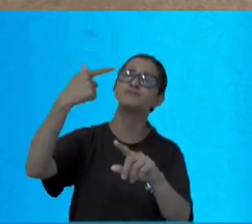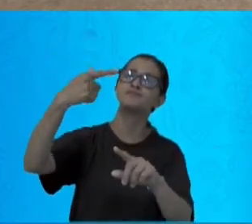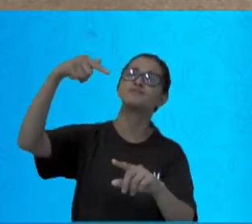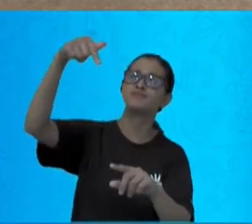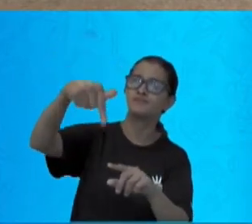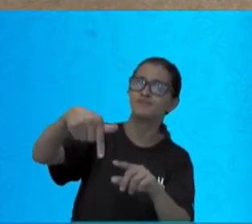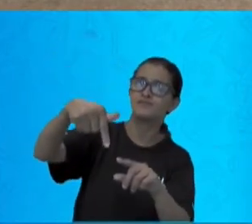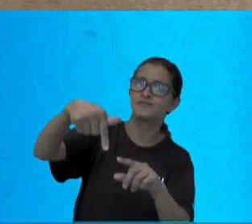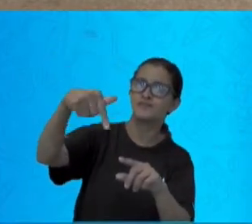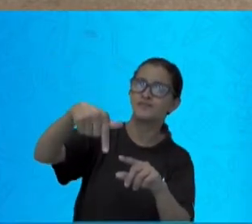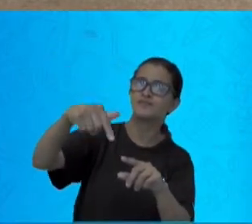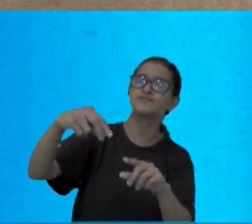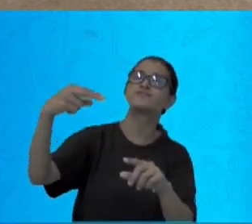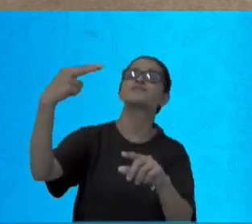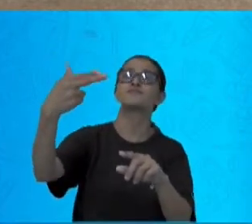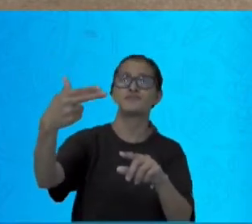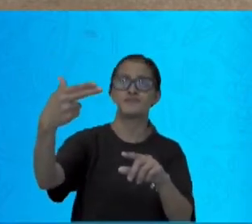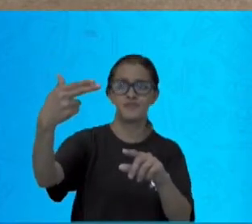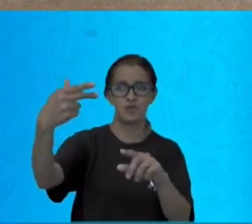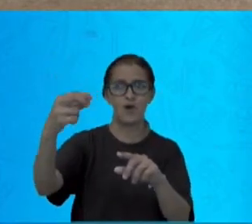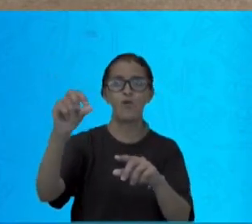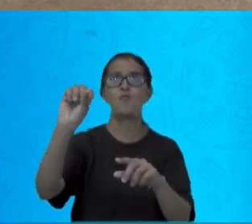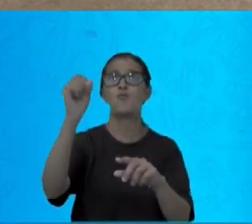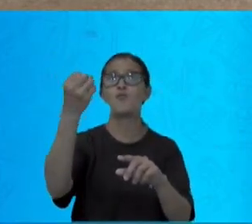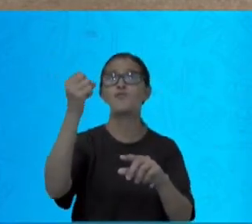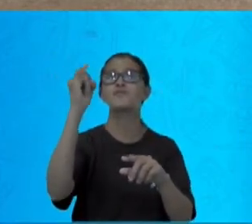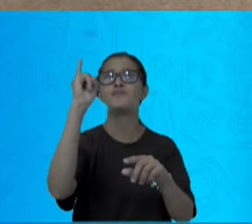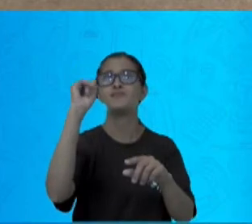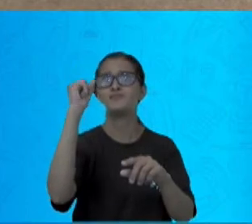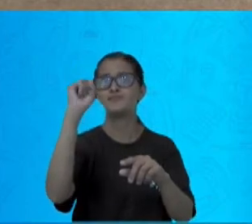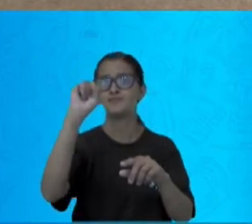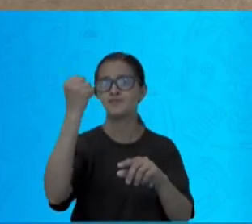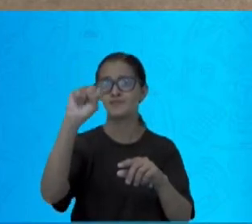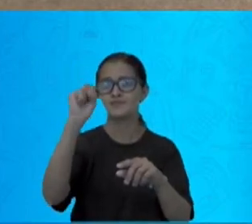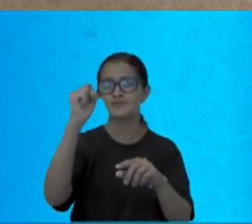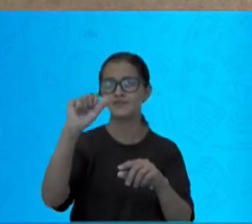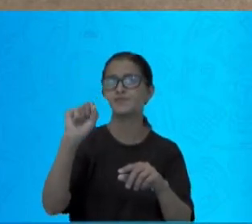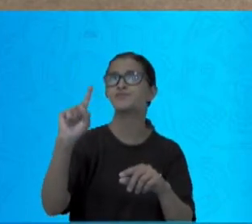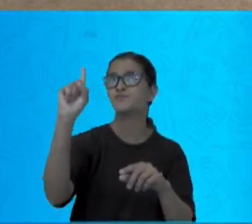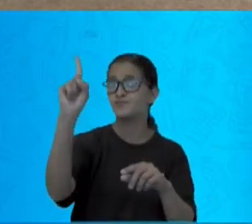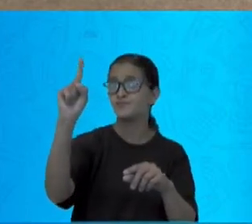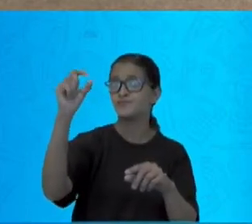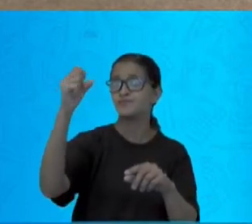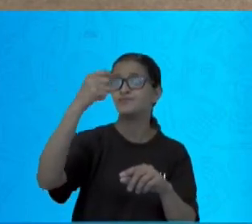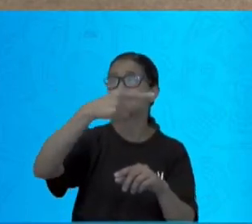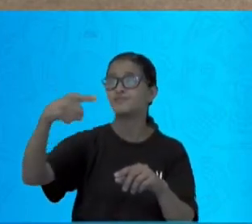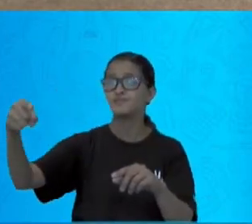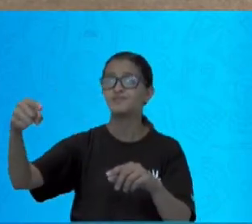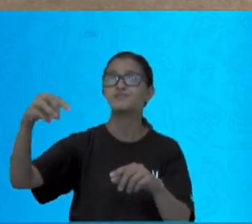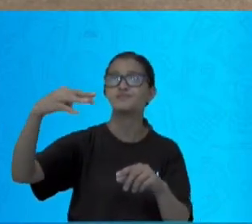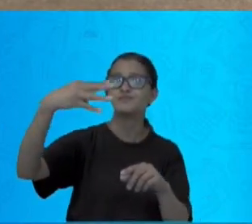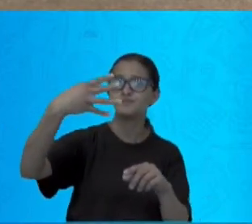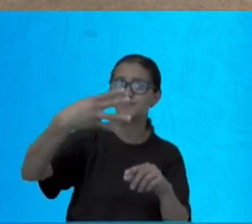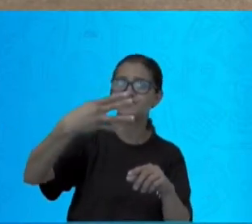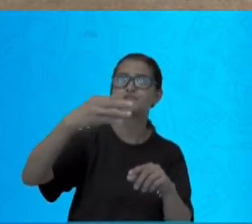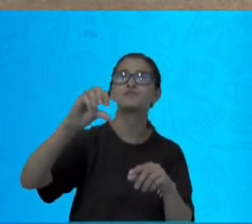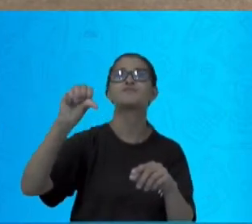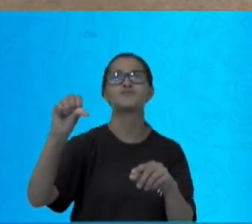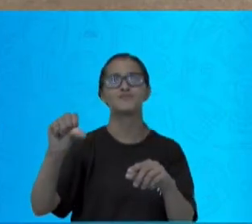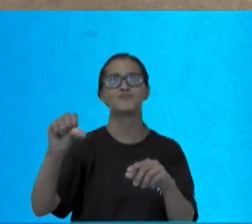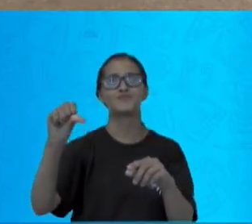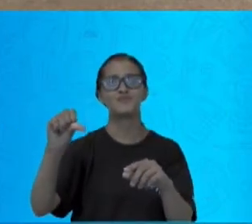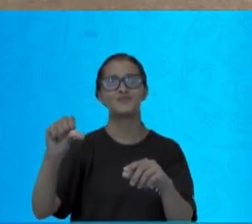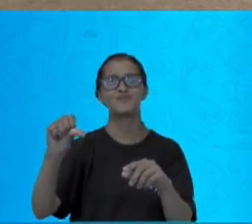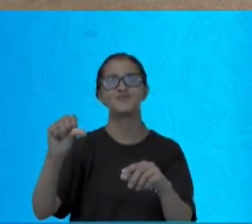lembrando, multiplicação de fração, multiplicamos os numeradores entre si e multiplicamos